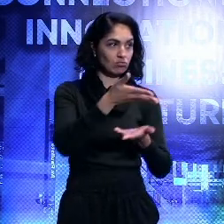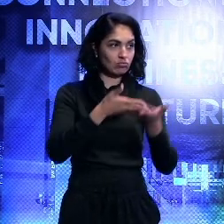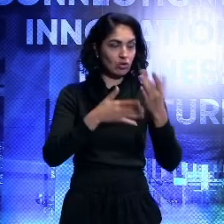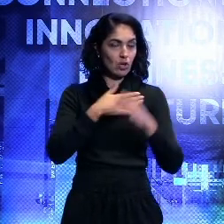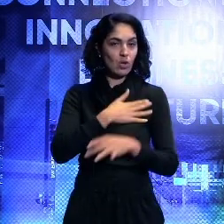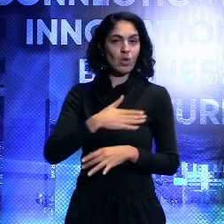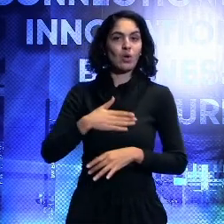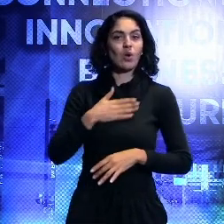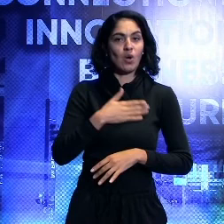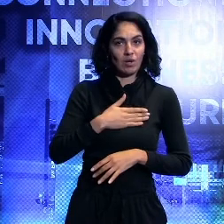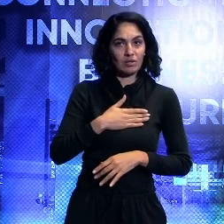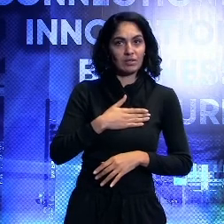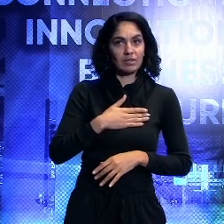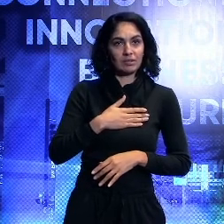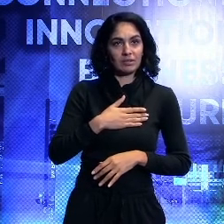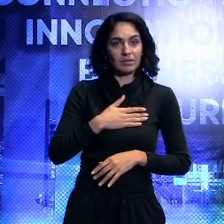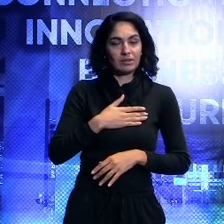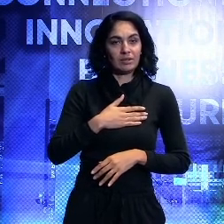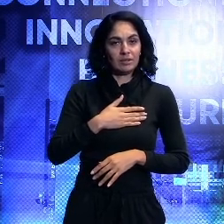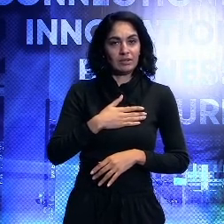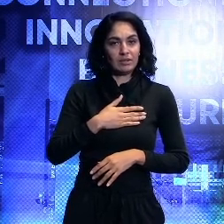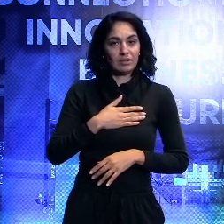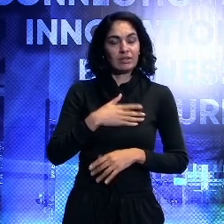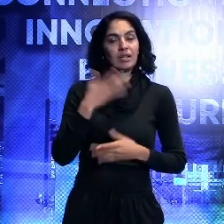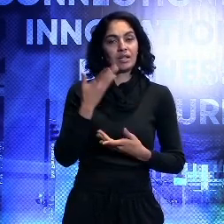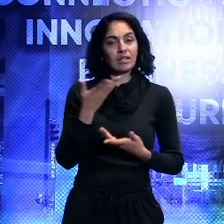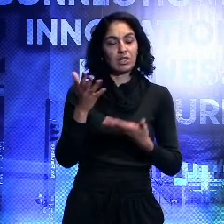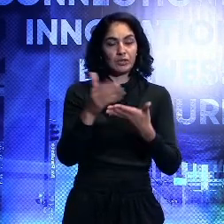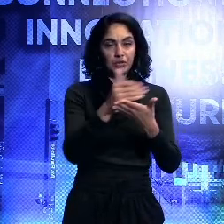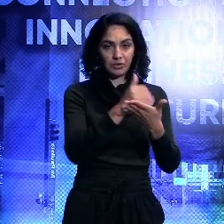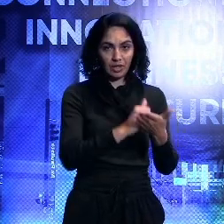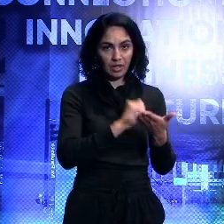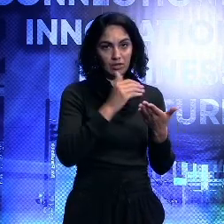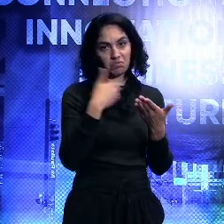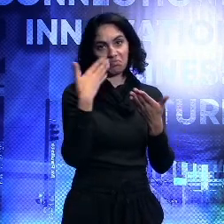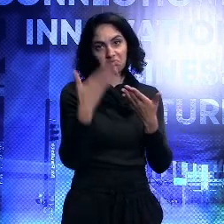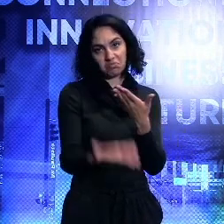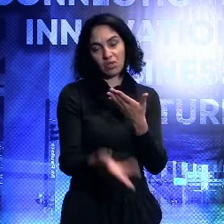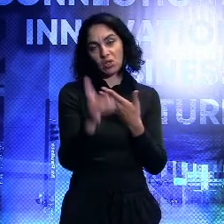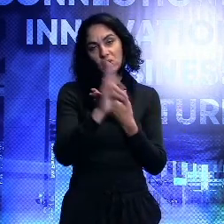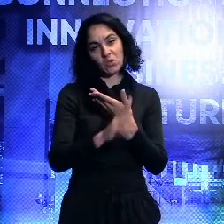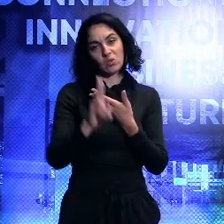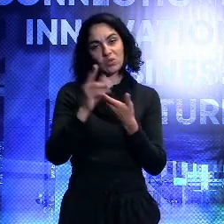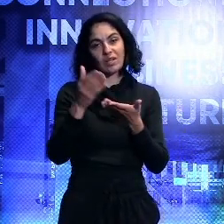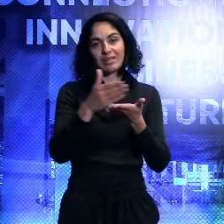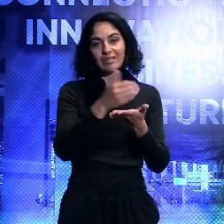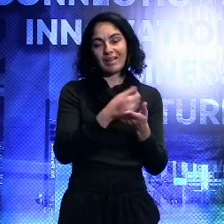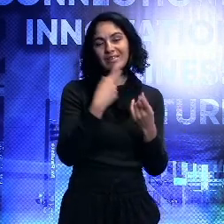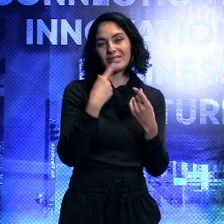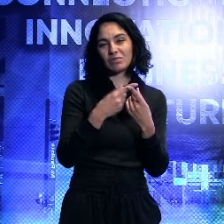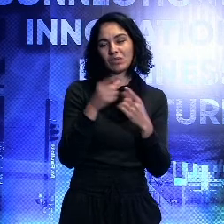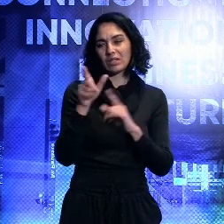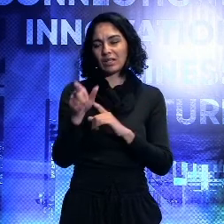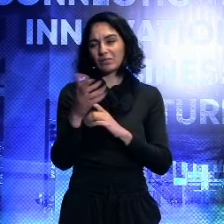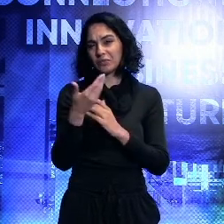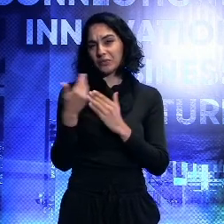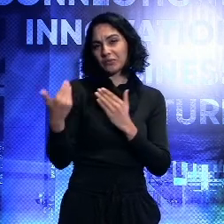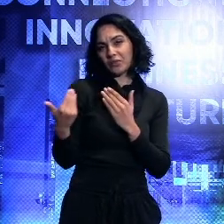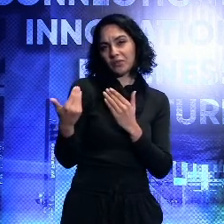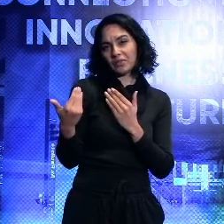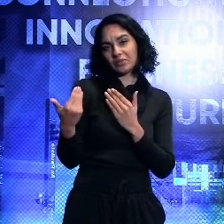E aí elas tendem a relegar os dados a segundo plano ou não utilizar dados porque é algo que está fora da zona de